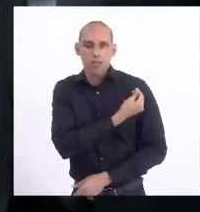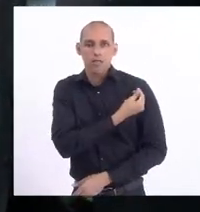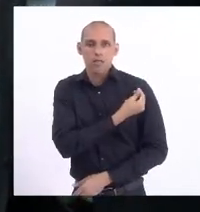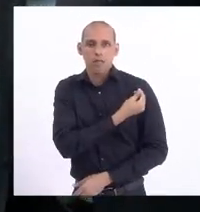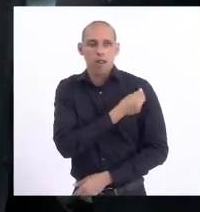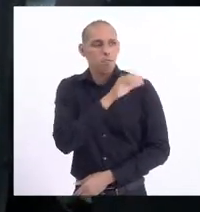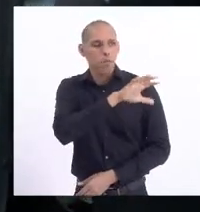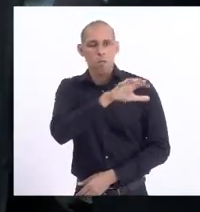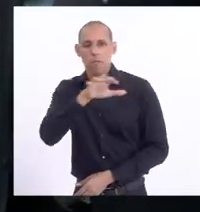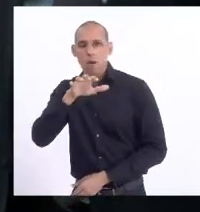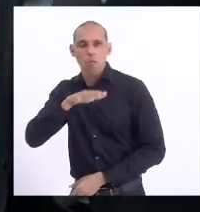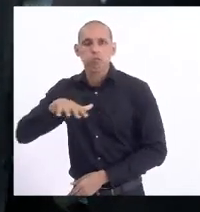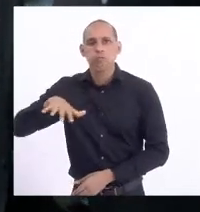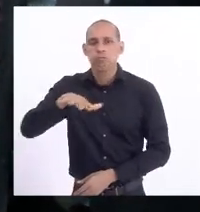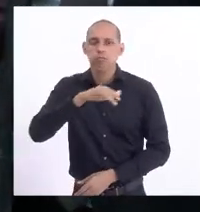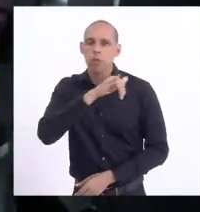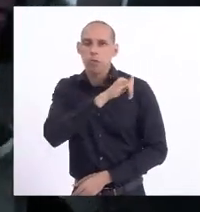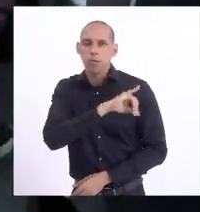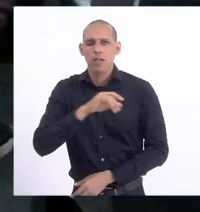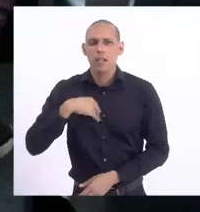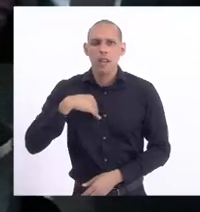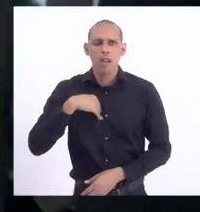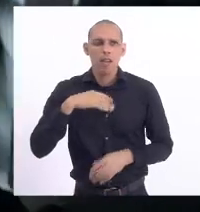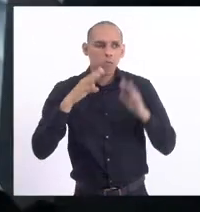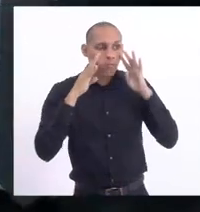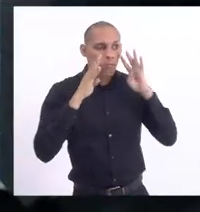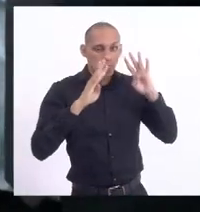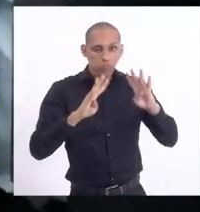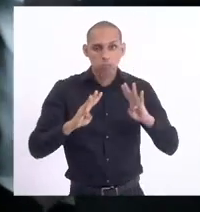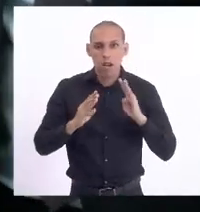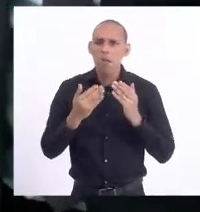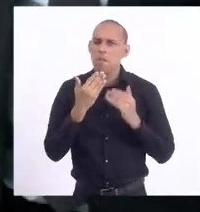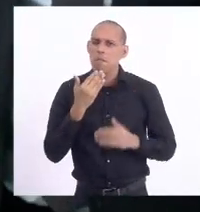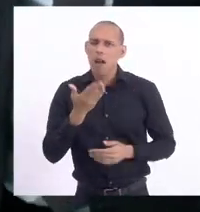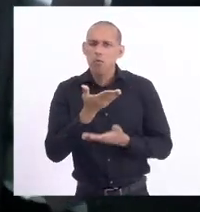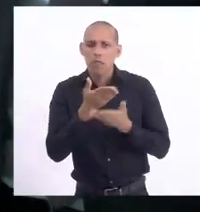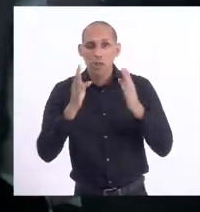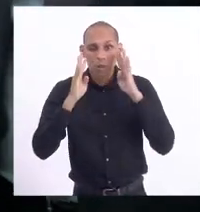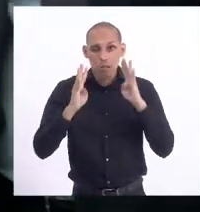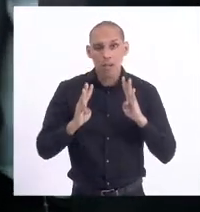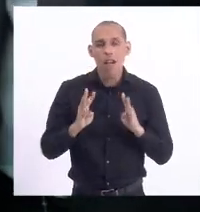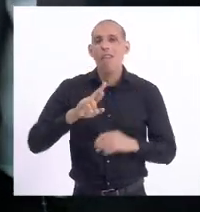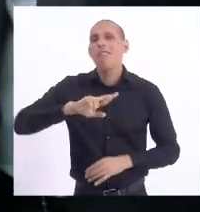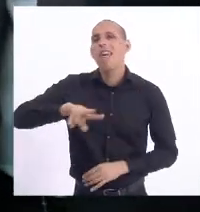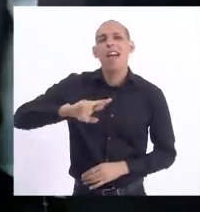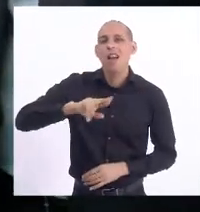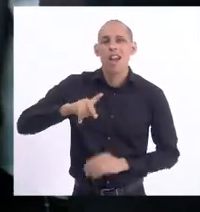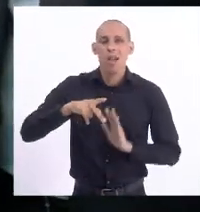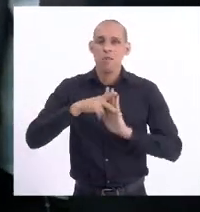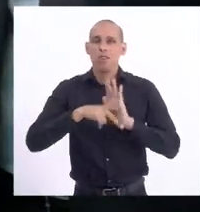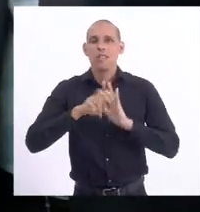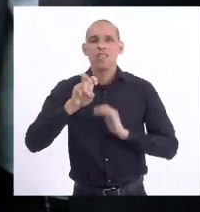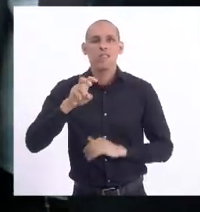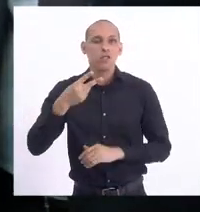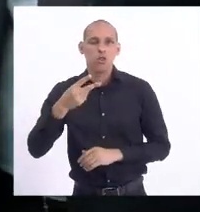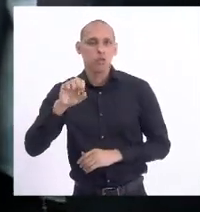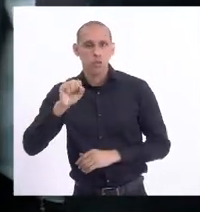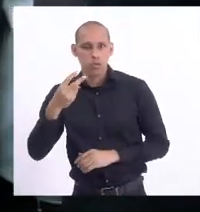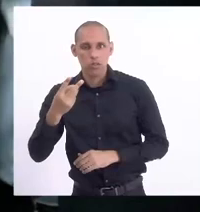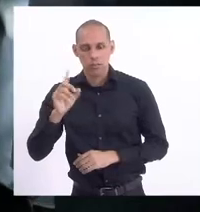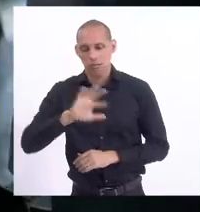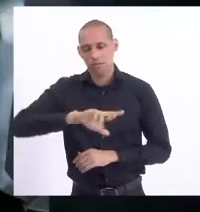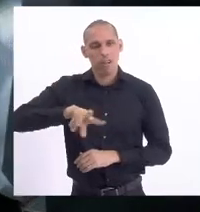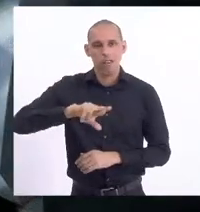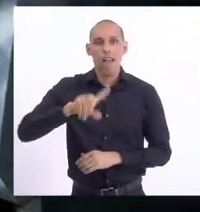Eu quero chamar a atenção de todos os deputados, de quem nos assiste, o que está em discussão não é o projeto 5282,